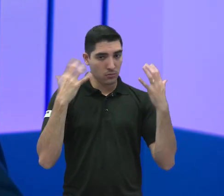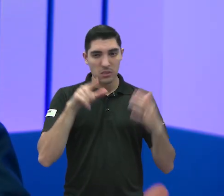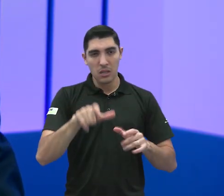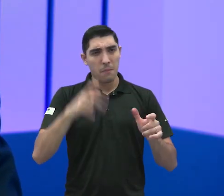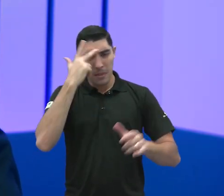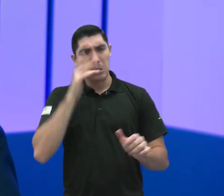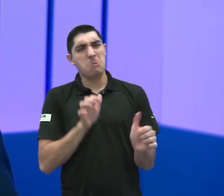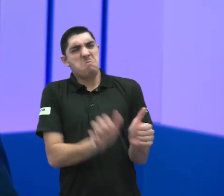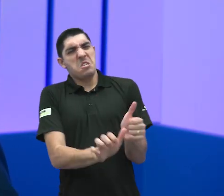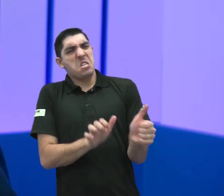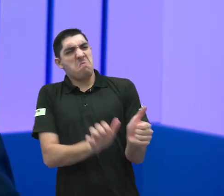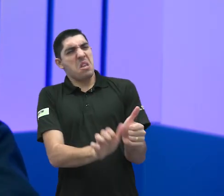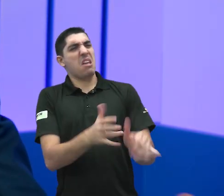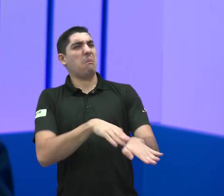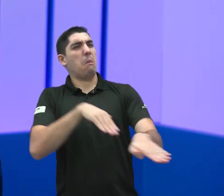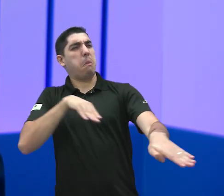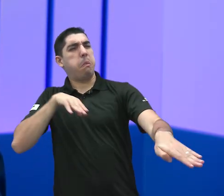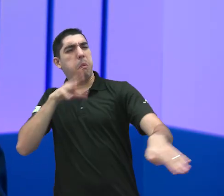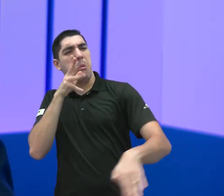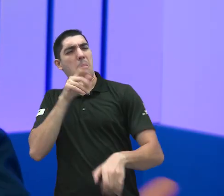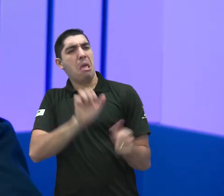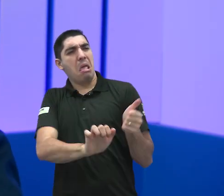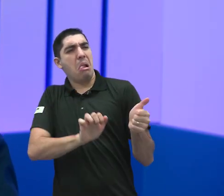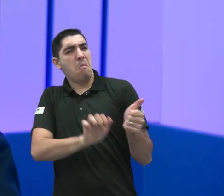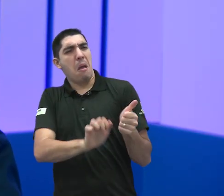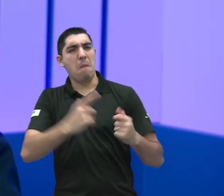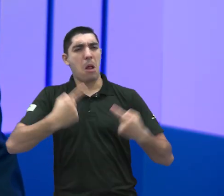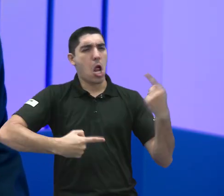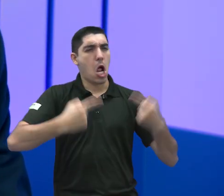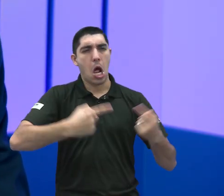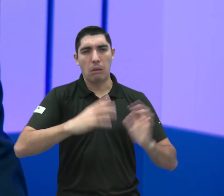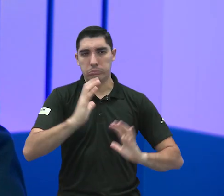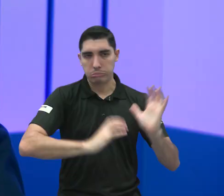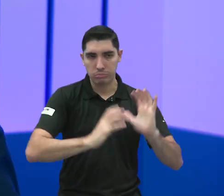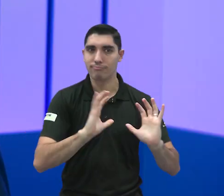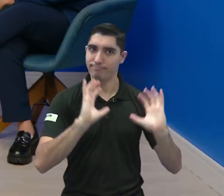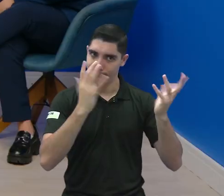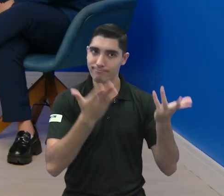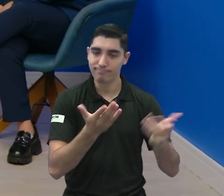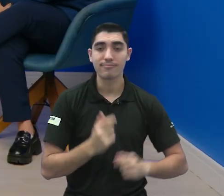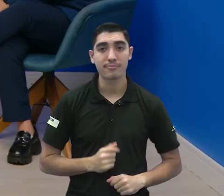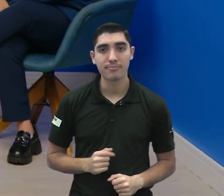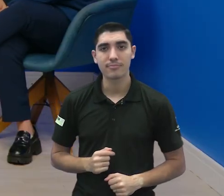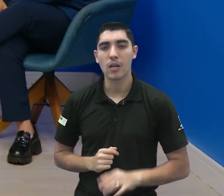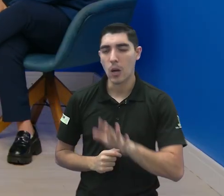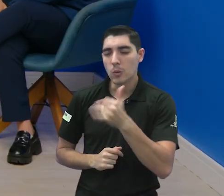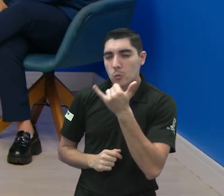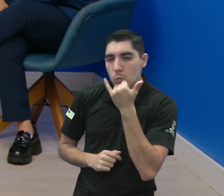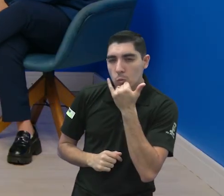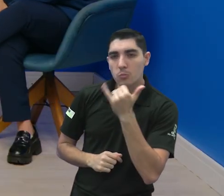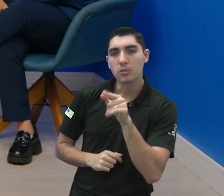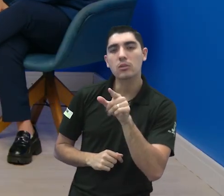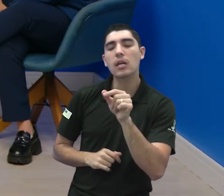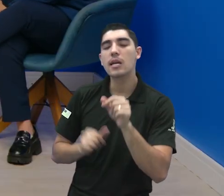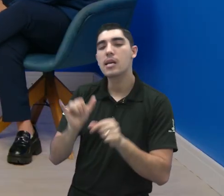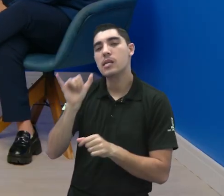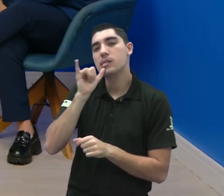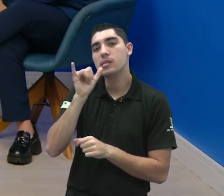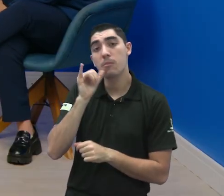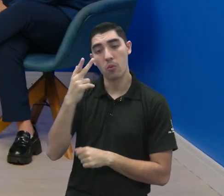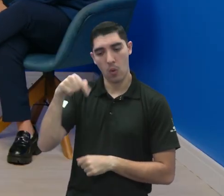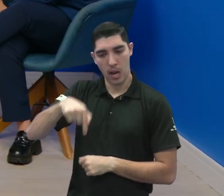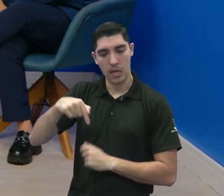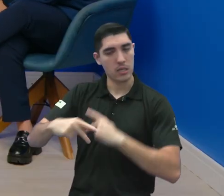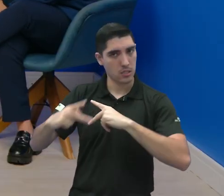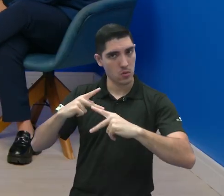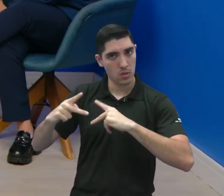a impaciência das pessoas que querem entrar e sair com a maior rapidez possível. A gente pode dar como exemplo disso, desculpa, Júlia, a gente pode dar como exemplo disso, por